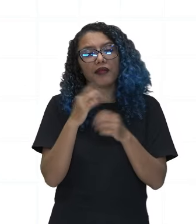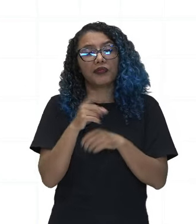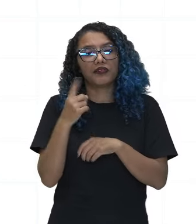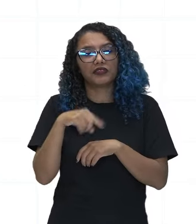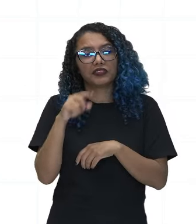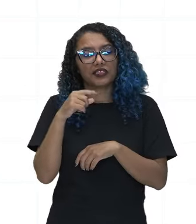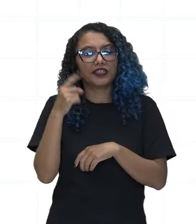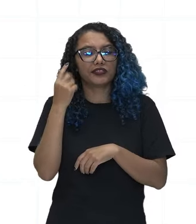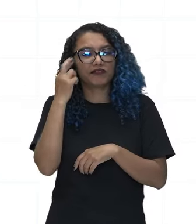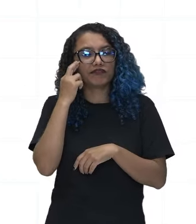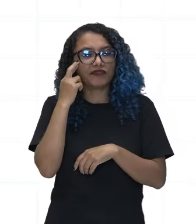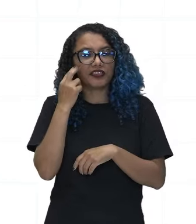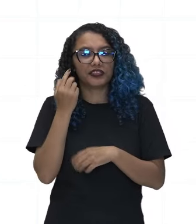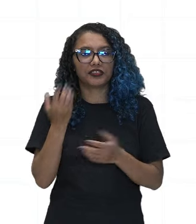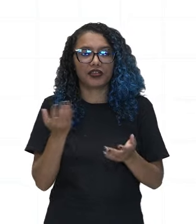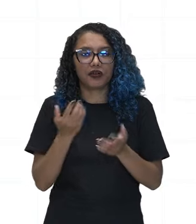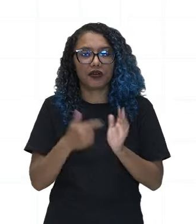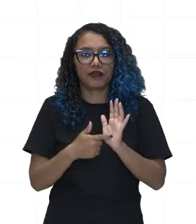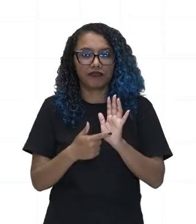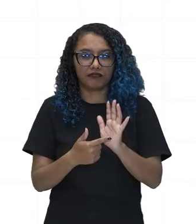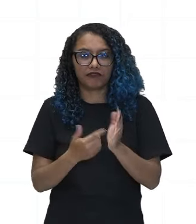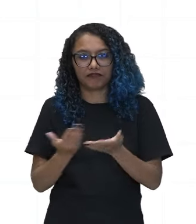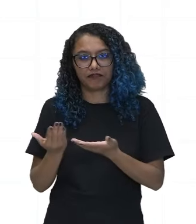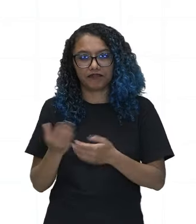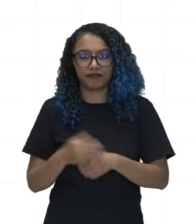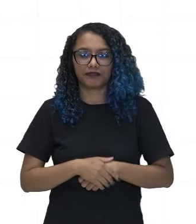vamos começar aí com o tempo.